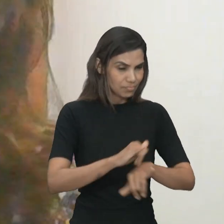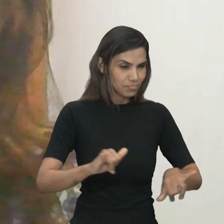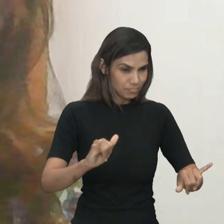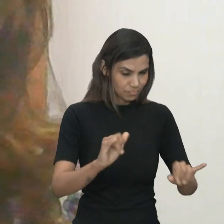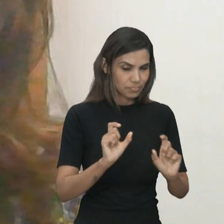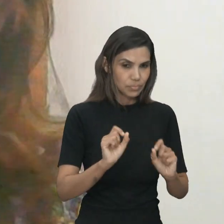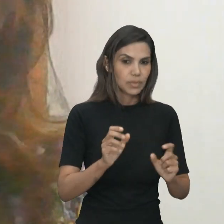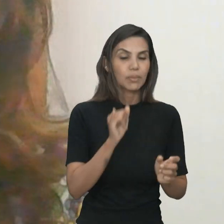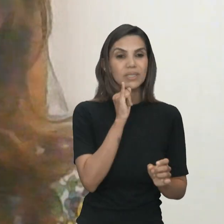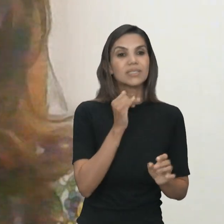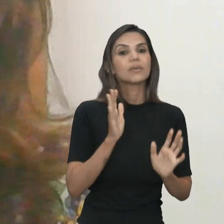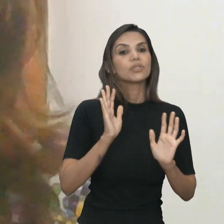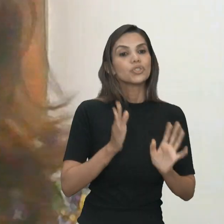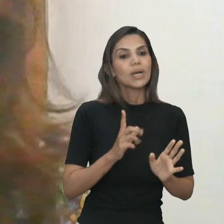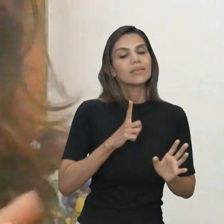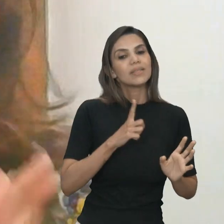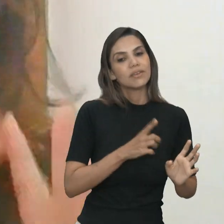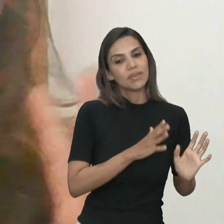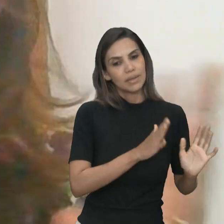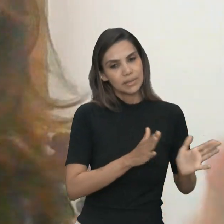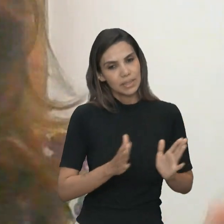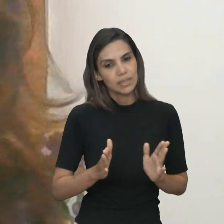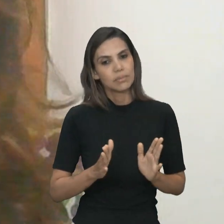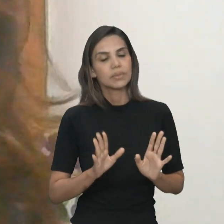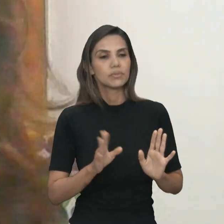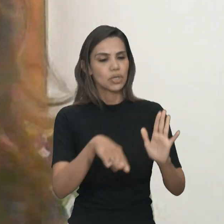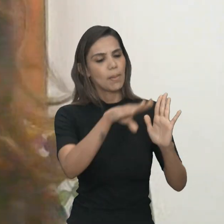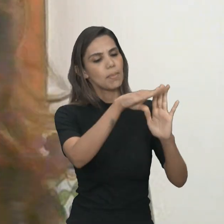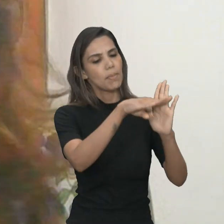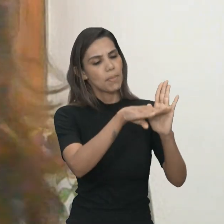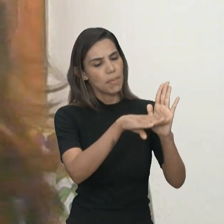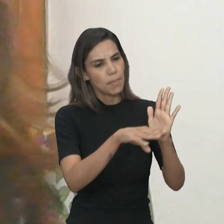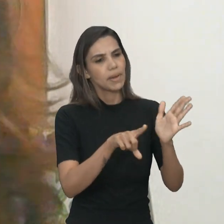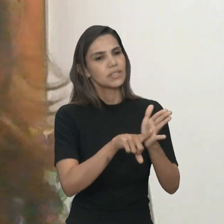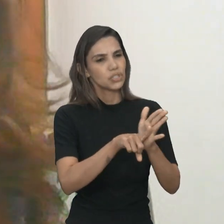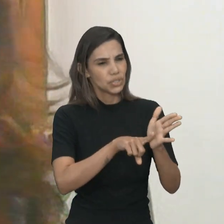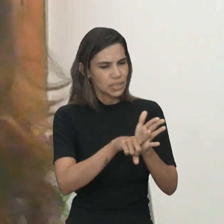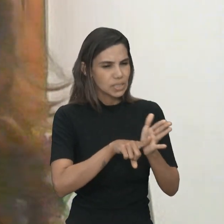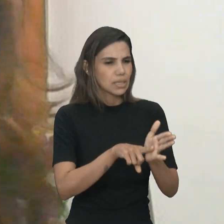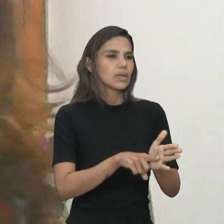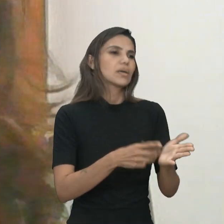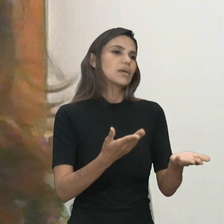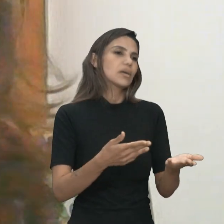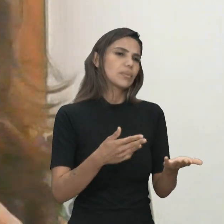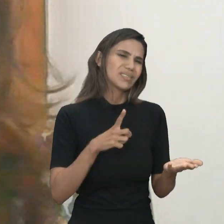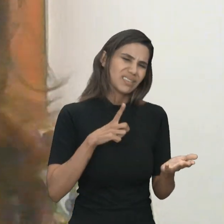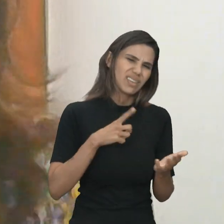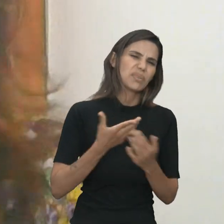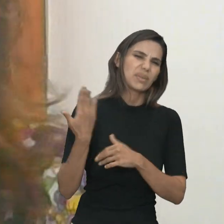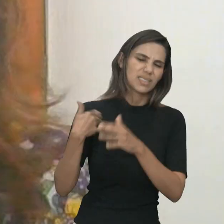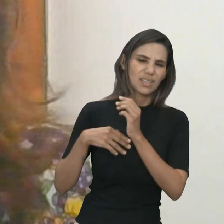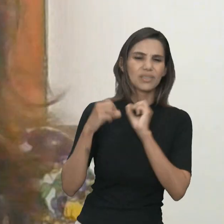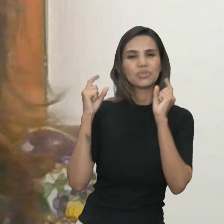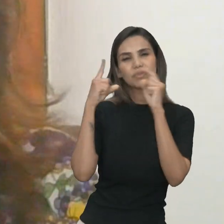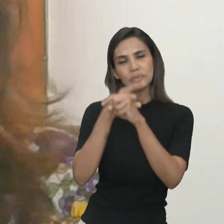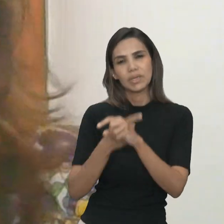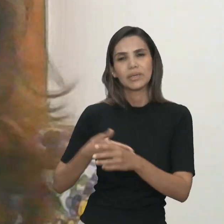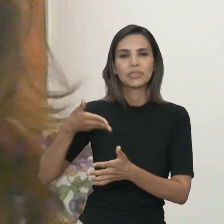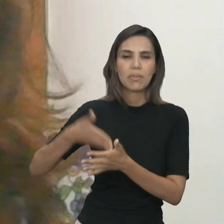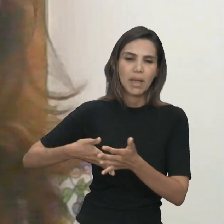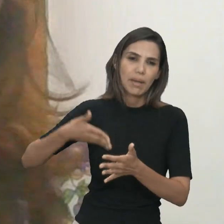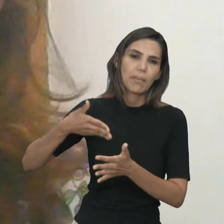ciclo de exames periódicos, bom, a gente teve toda aquela trajetória que eu contei, né, da dificuldade para a realização, mas finalmente a gente conseguiu,